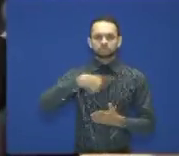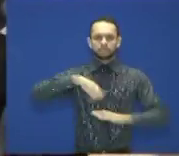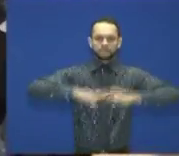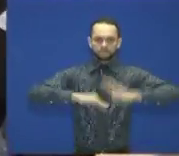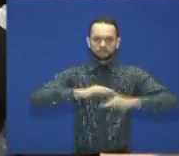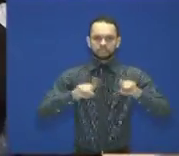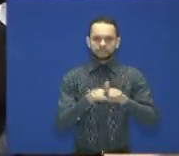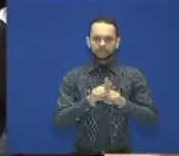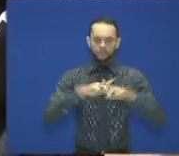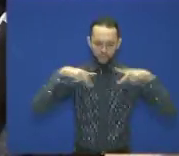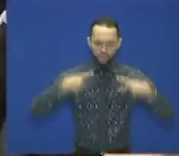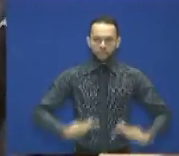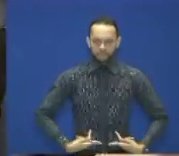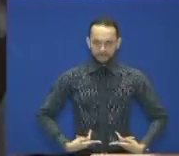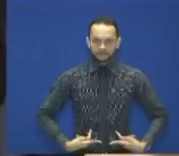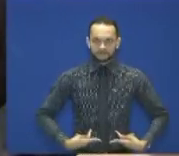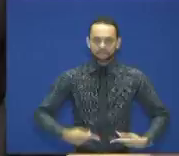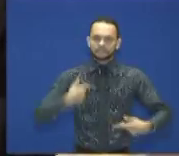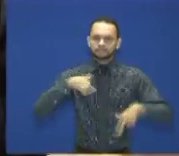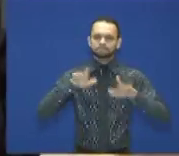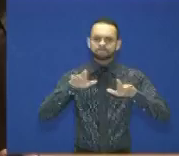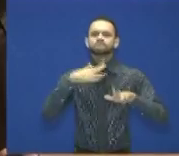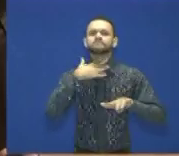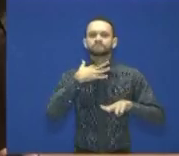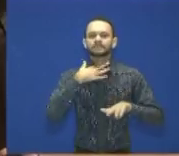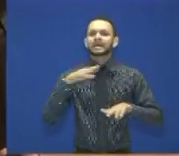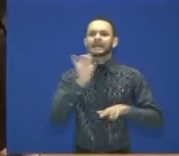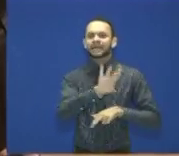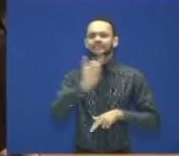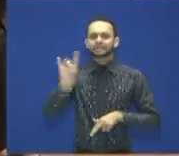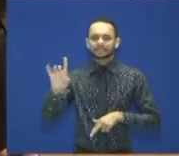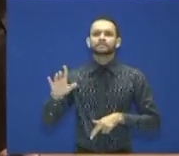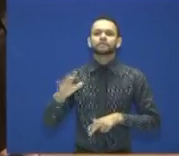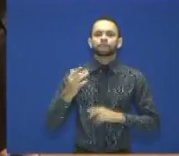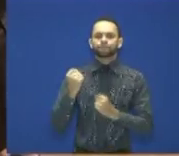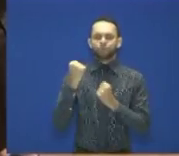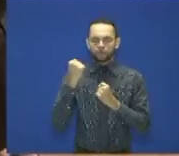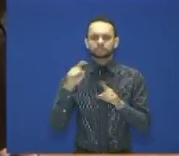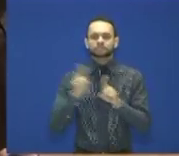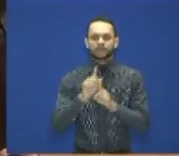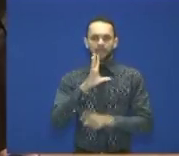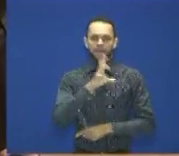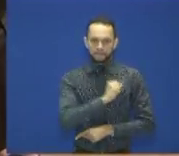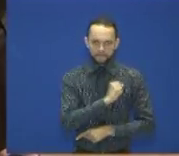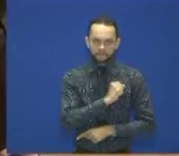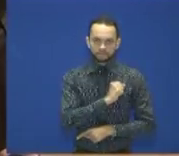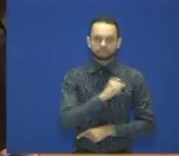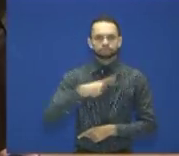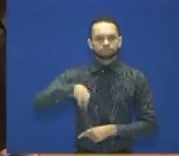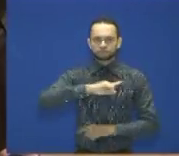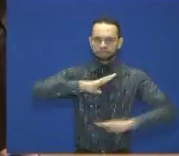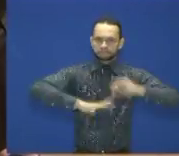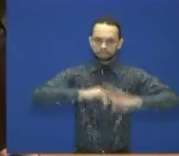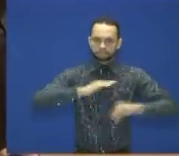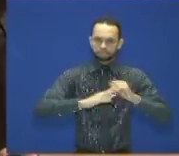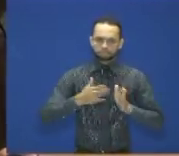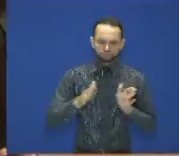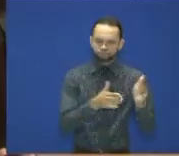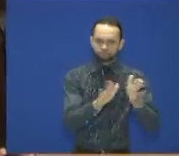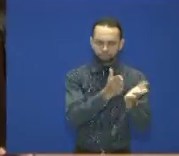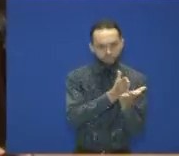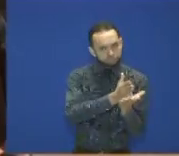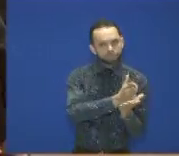Desejo a todos nós força e amor no que escolhermos trilhar e que procuremos sempre exercer aquilo que nos